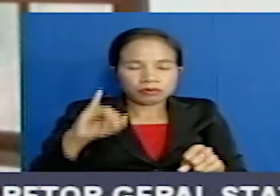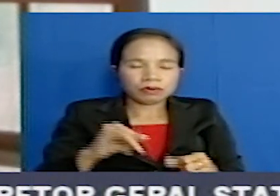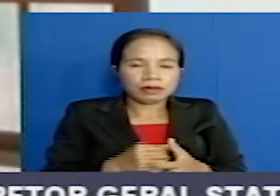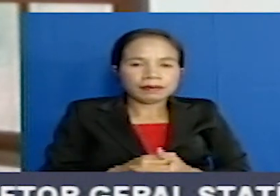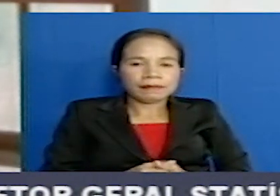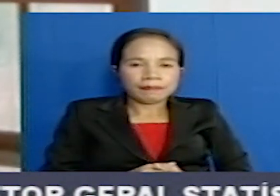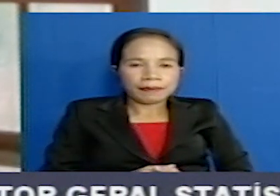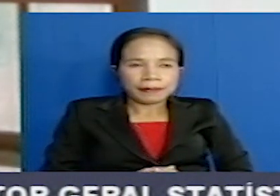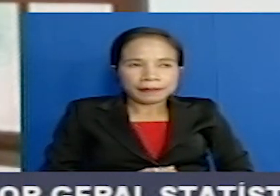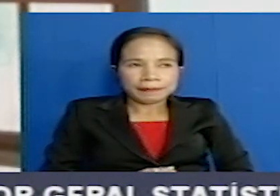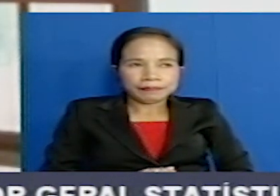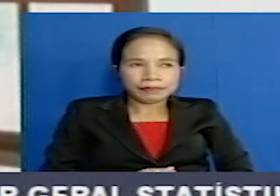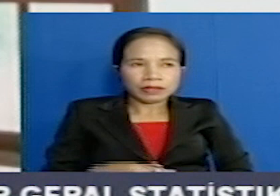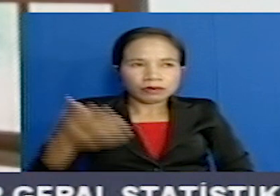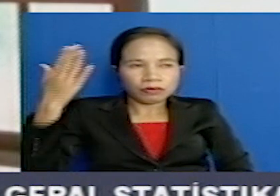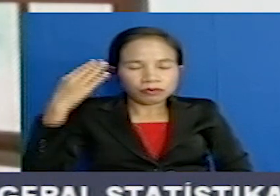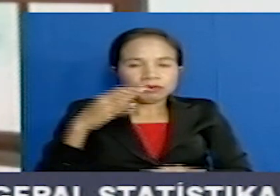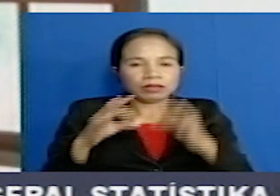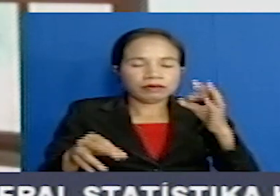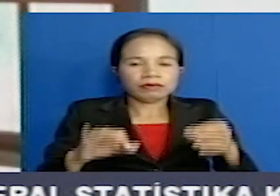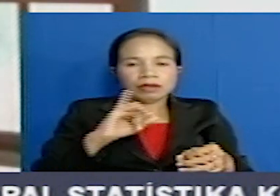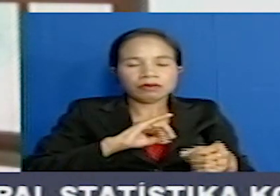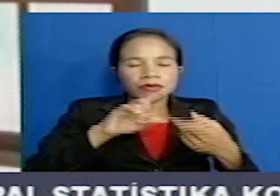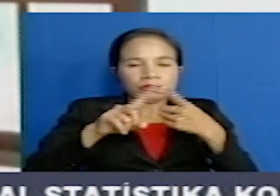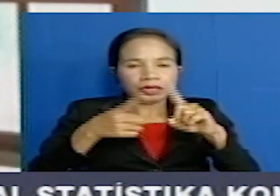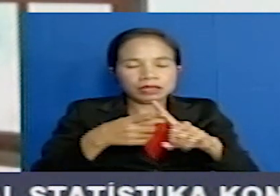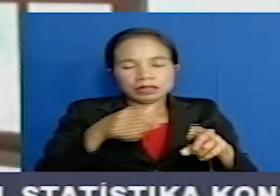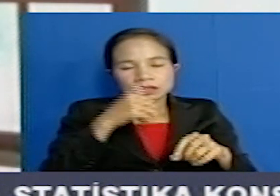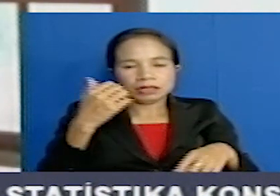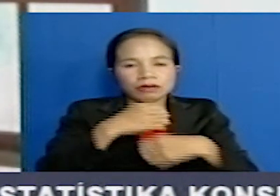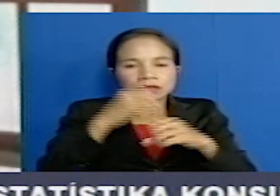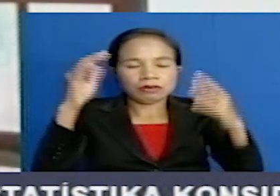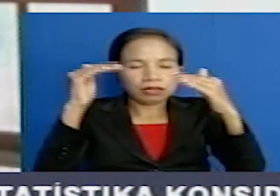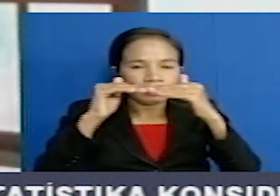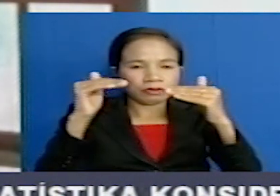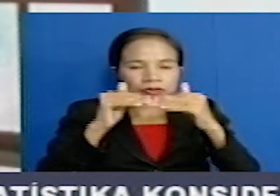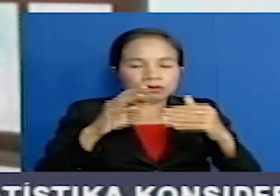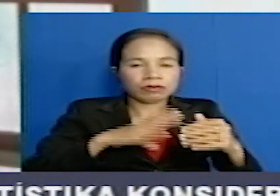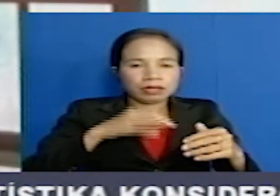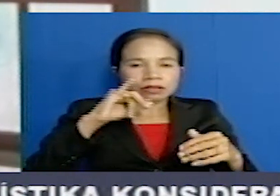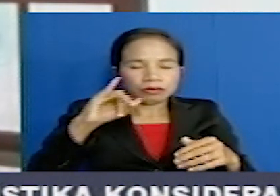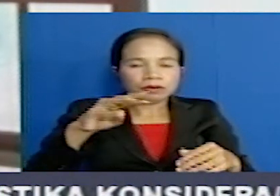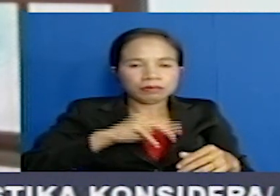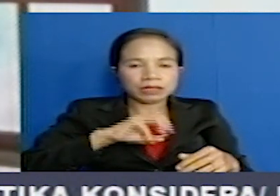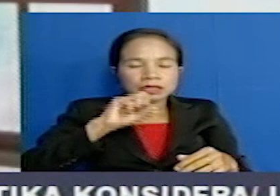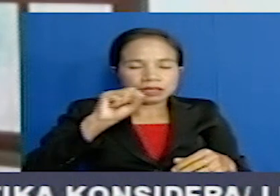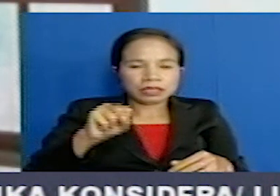te lo aula to no ba ulu se ha un colega se suku selo ka me halo dialogo a los kai kole mascarina de